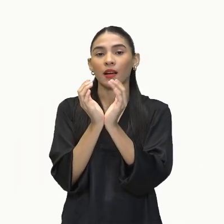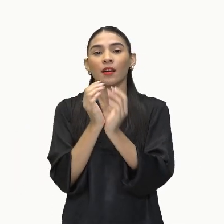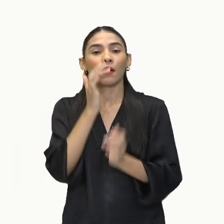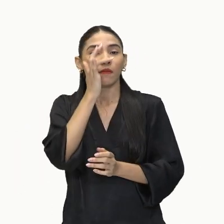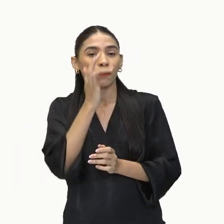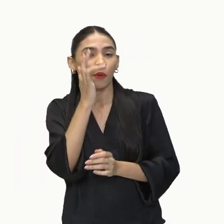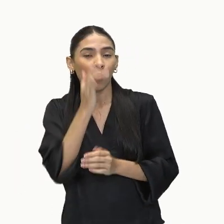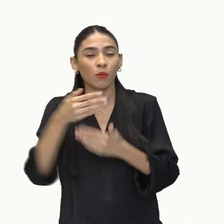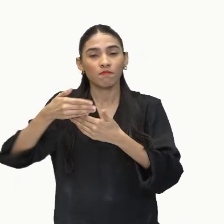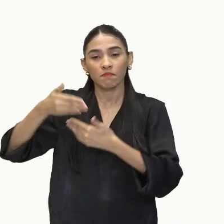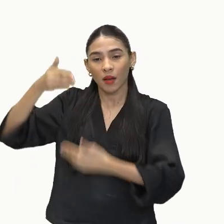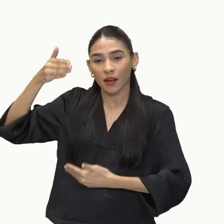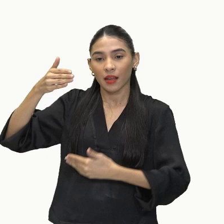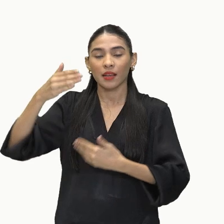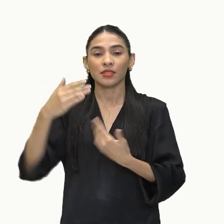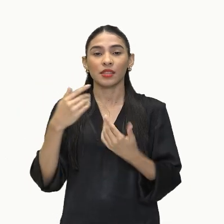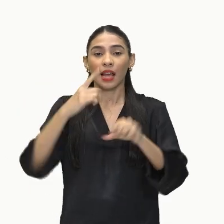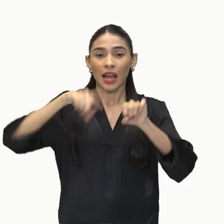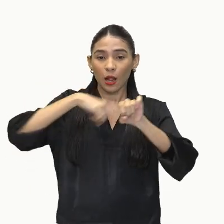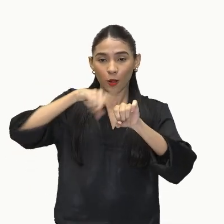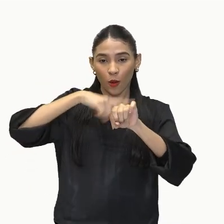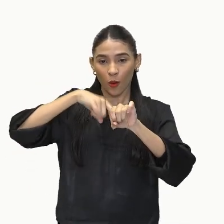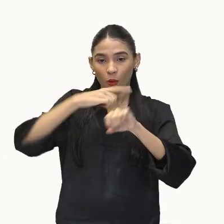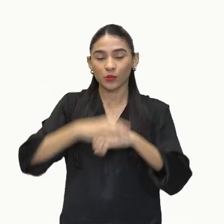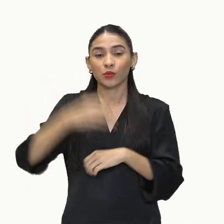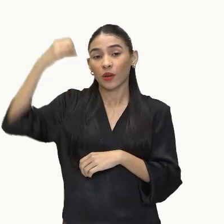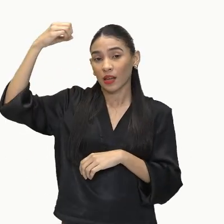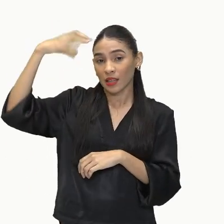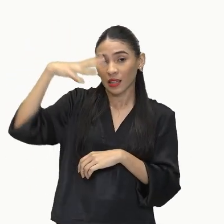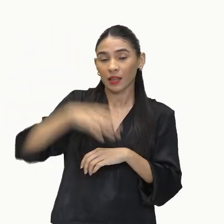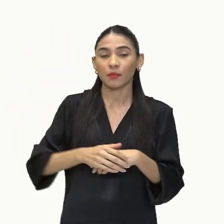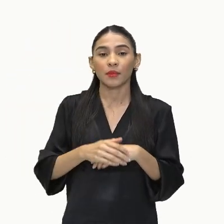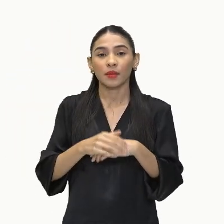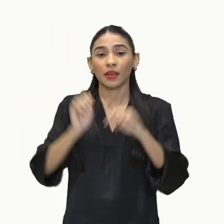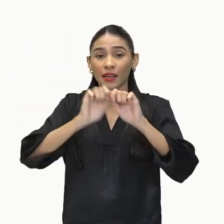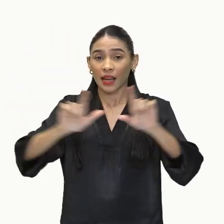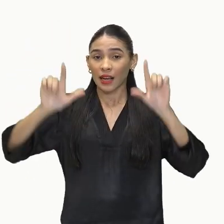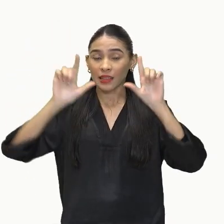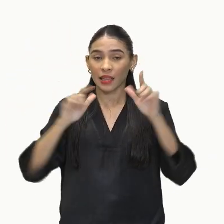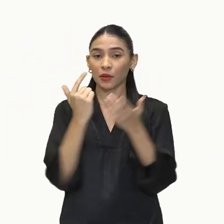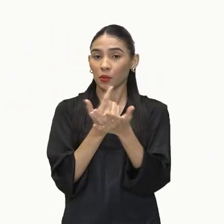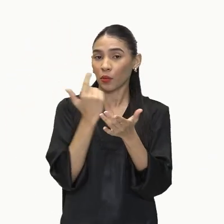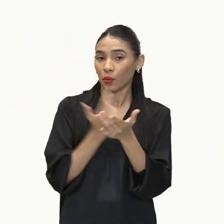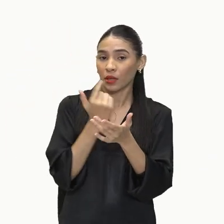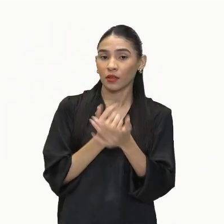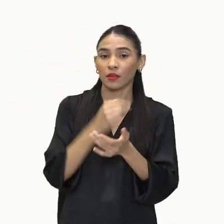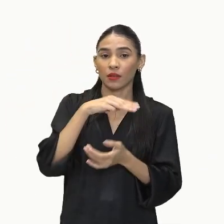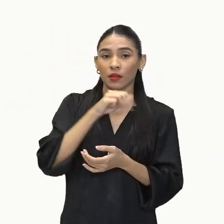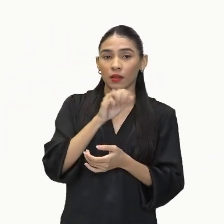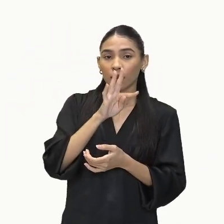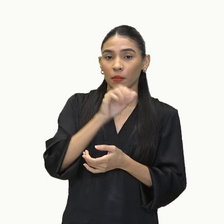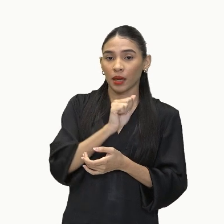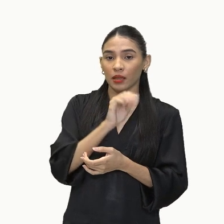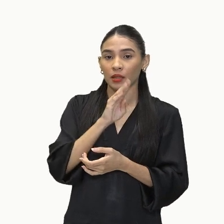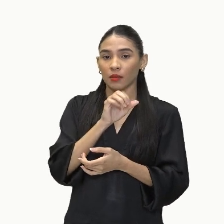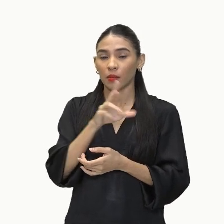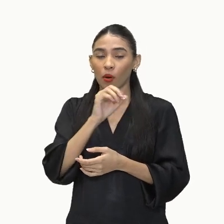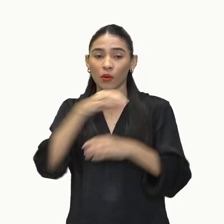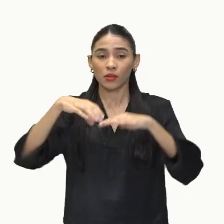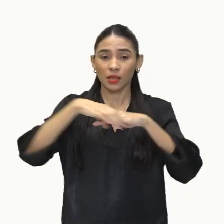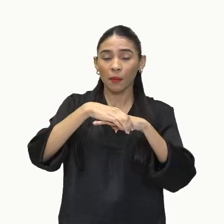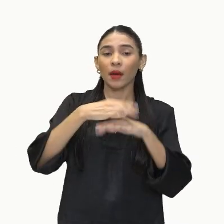as paredes, o relógio, a lâmpada, o retrato, os livros, o mata-borrão, os sapatos,